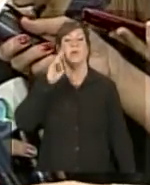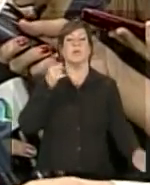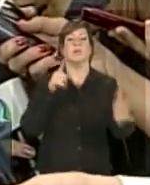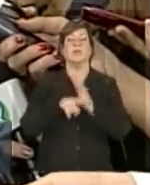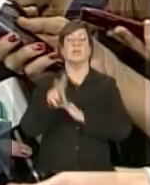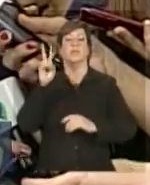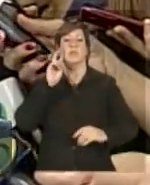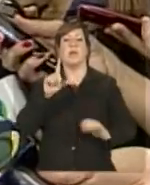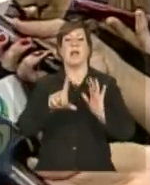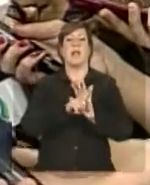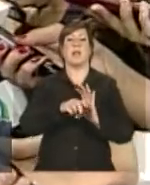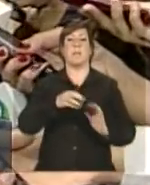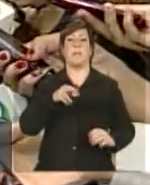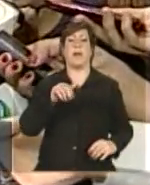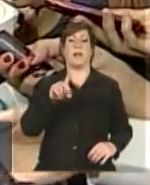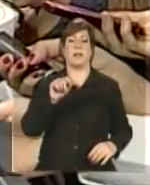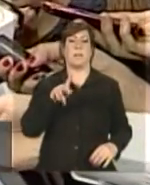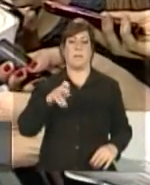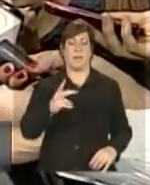à Lei Maria da Penha.